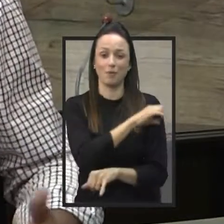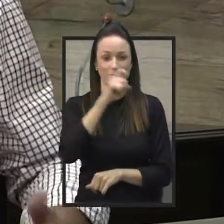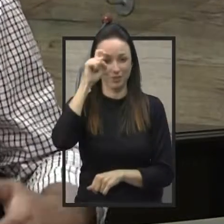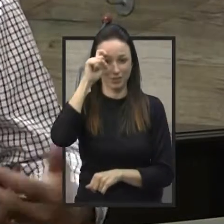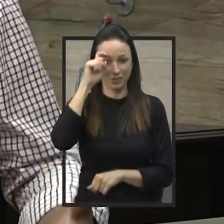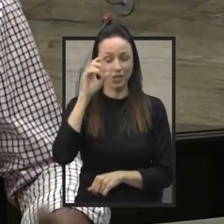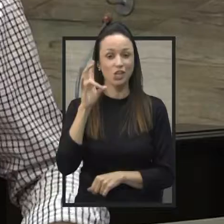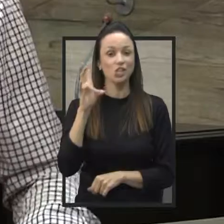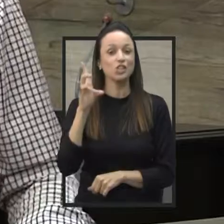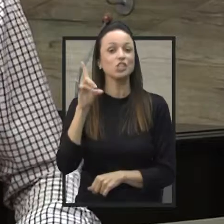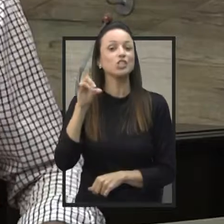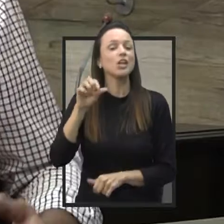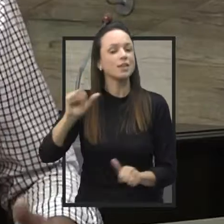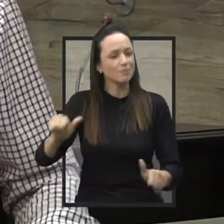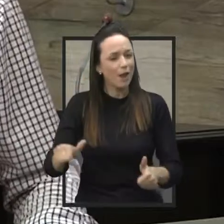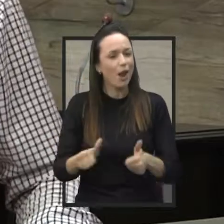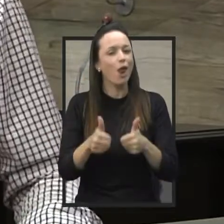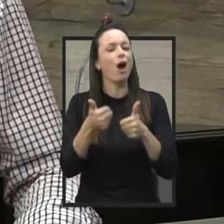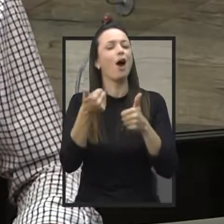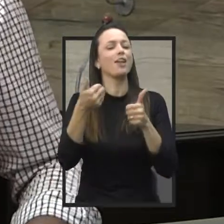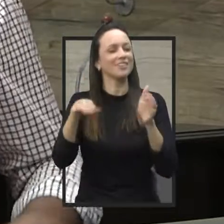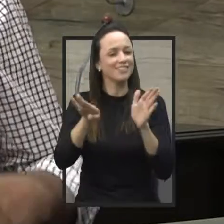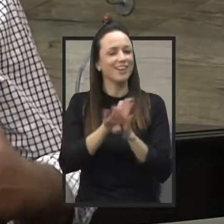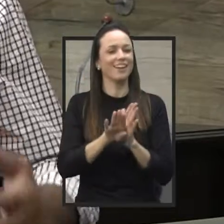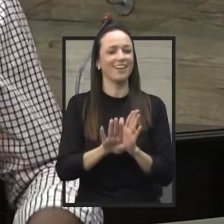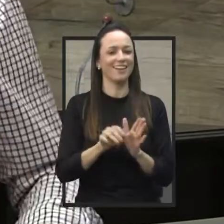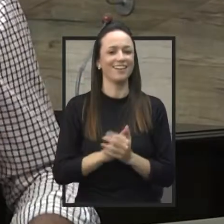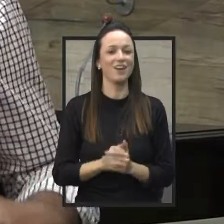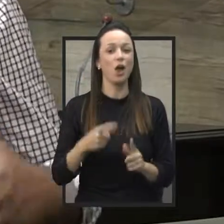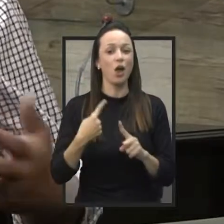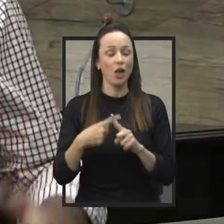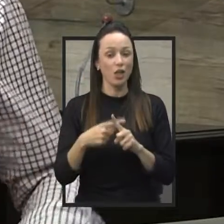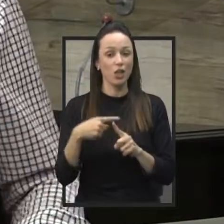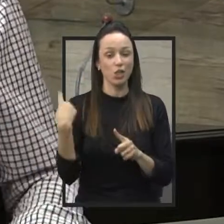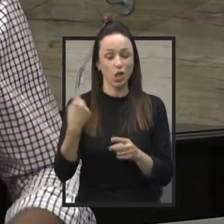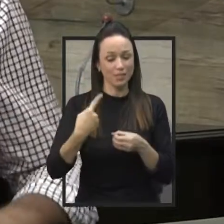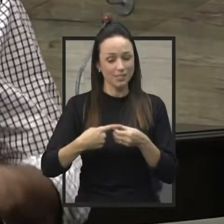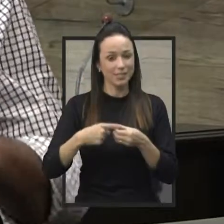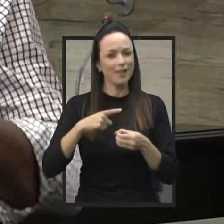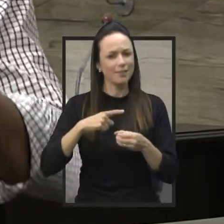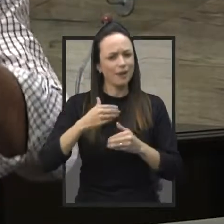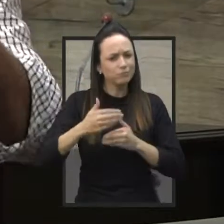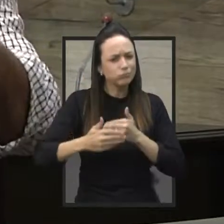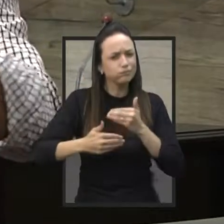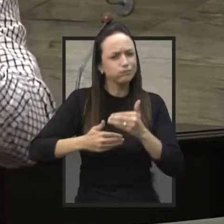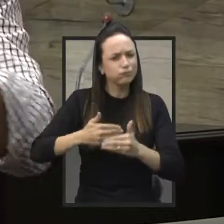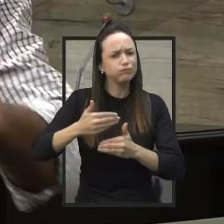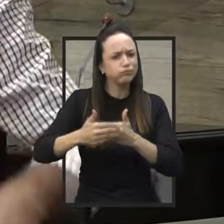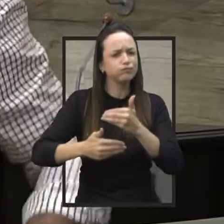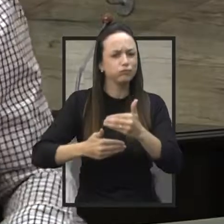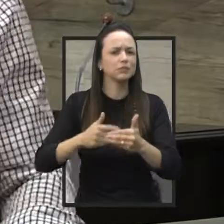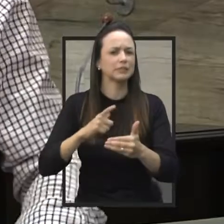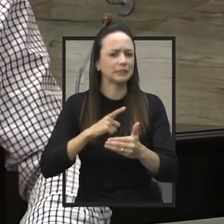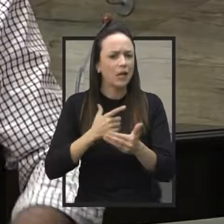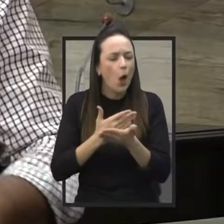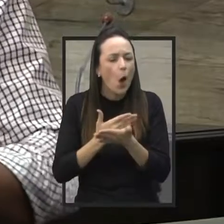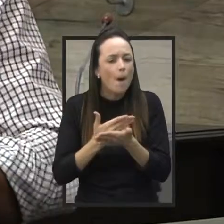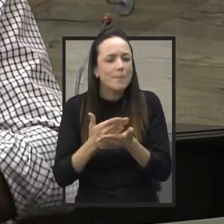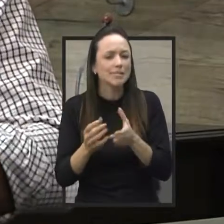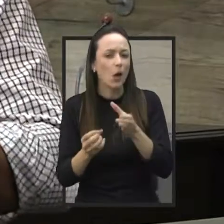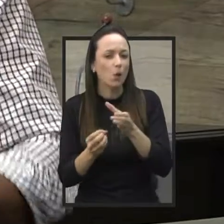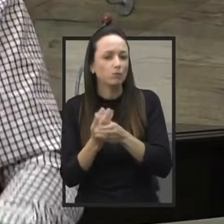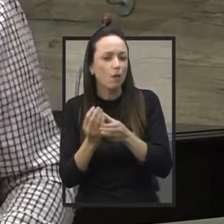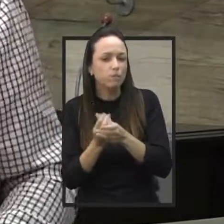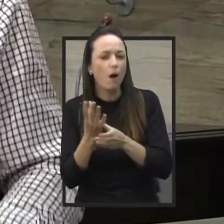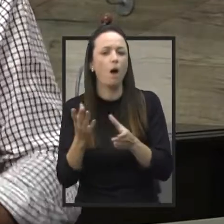né? Dias melhores virão, e a gente percebe, né, que a nossa cidade está caminhando, né? As coisas estão começando a acontecer,